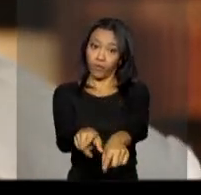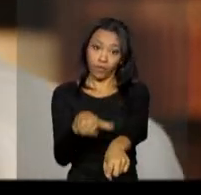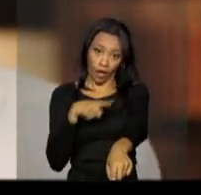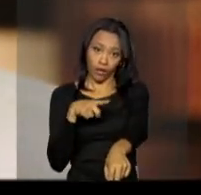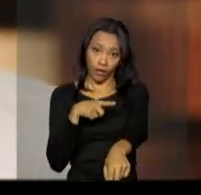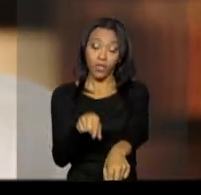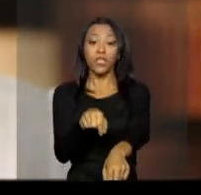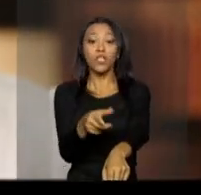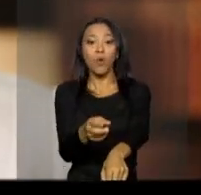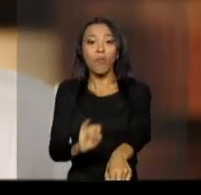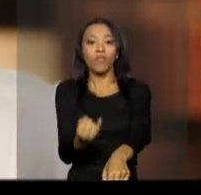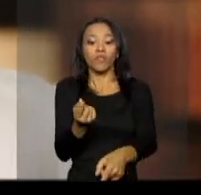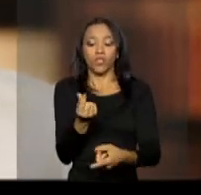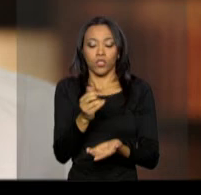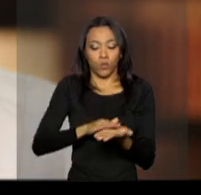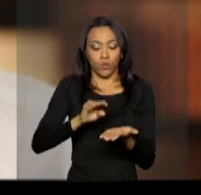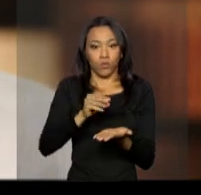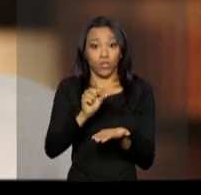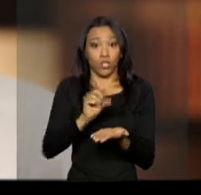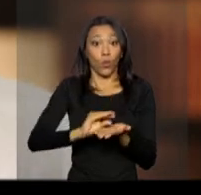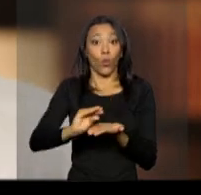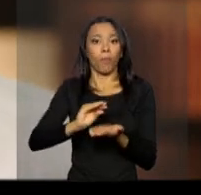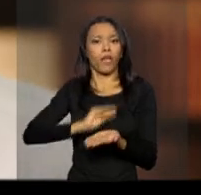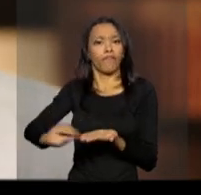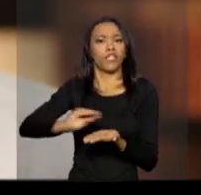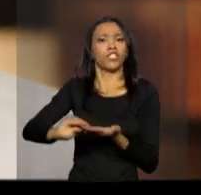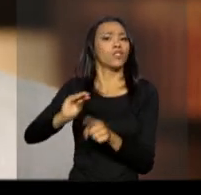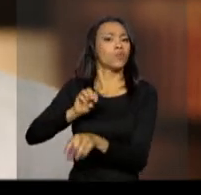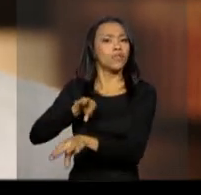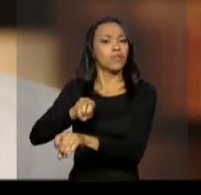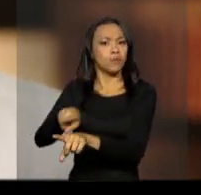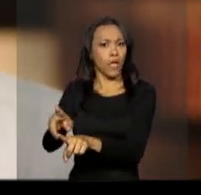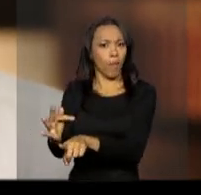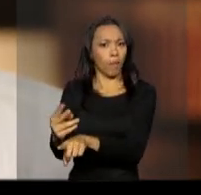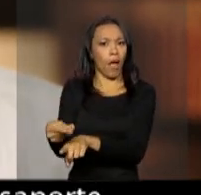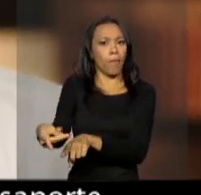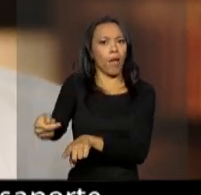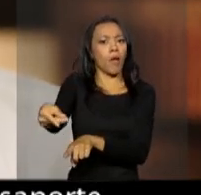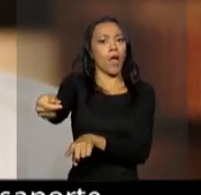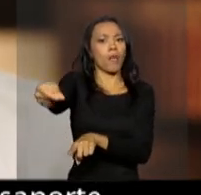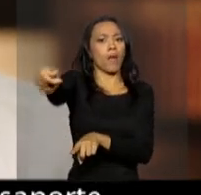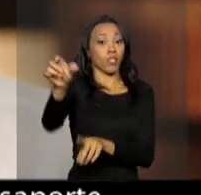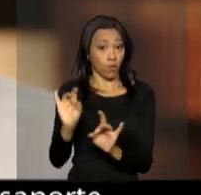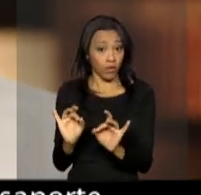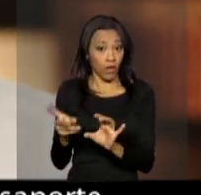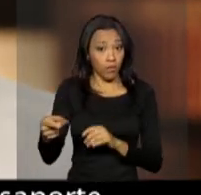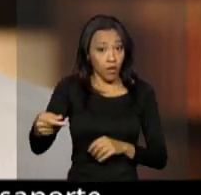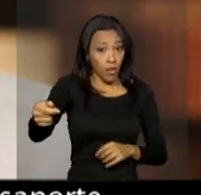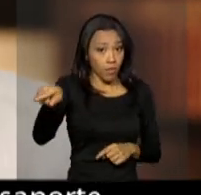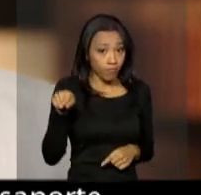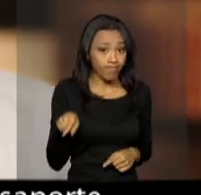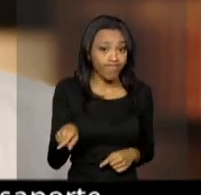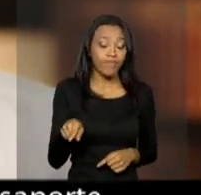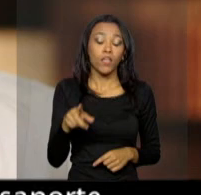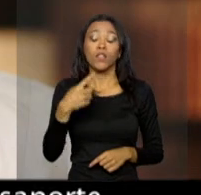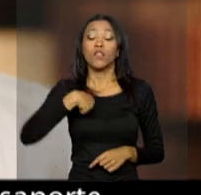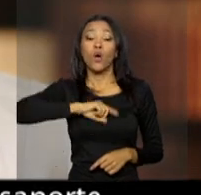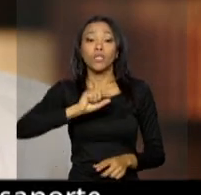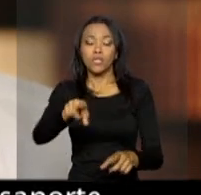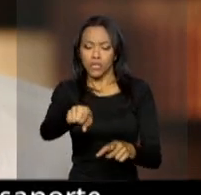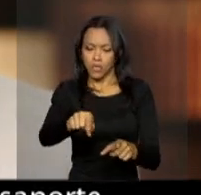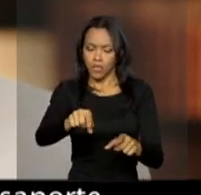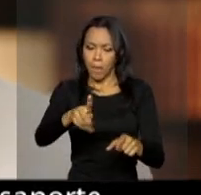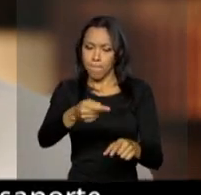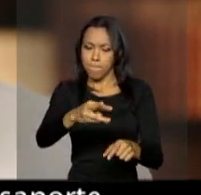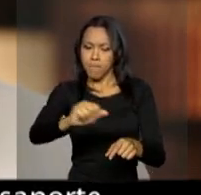tesouro indestrutível, que é a educação de alta qualidade. Estamos transformando o pré-sal no